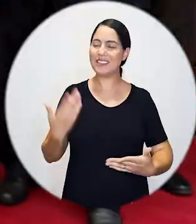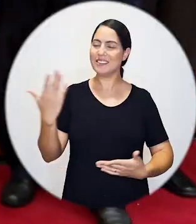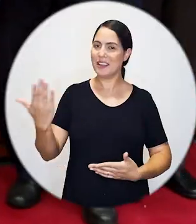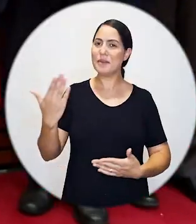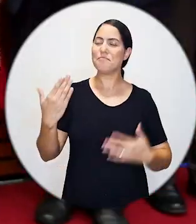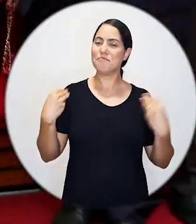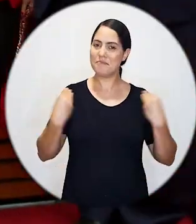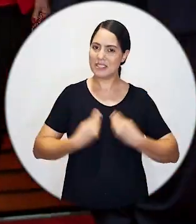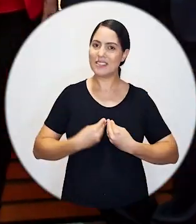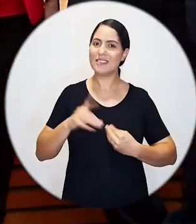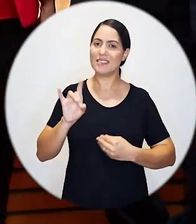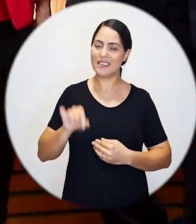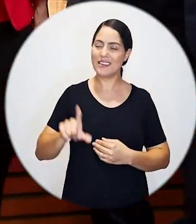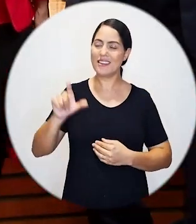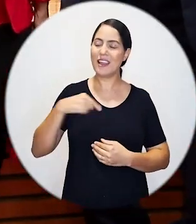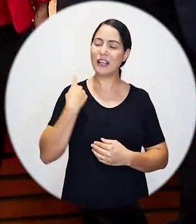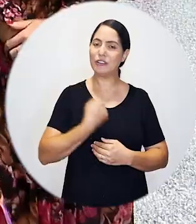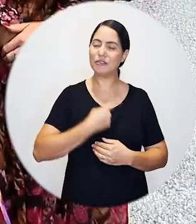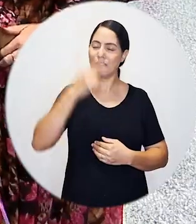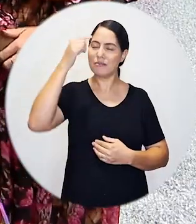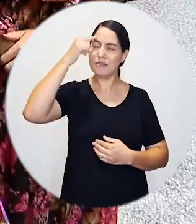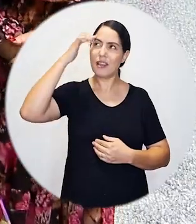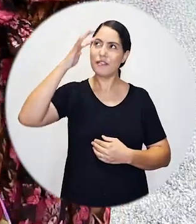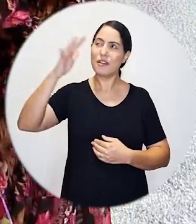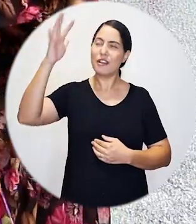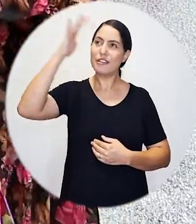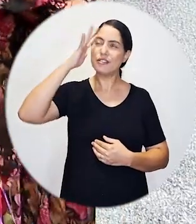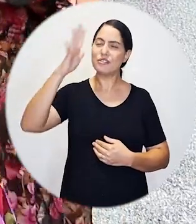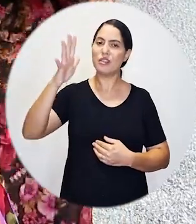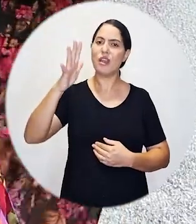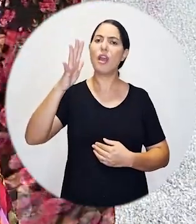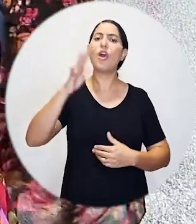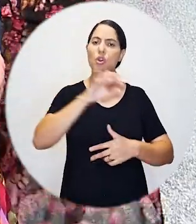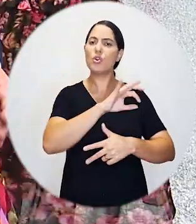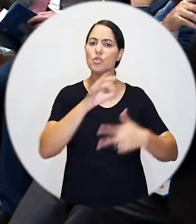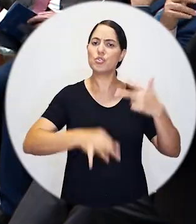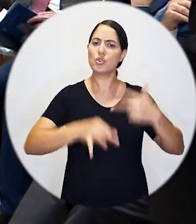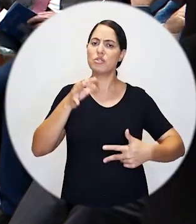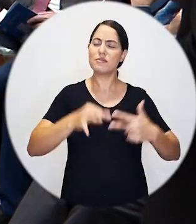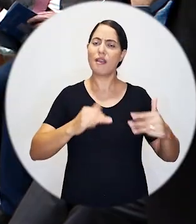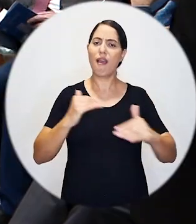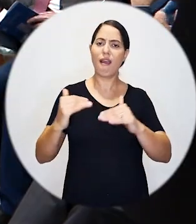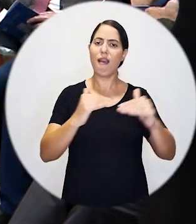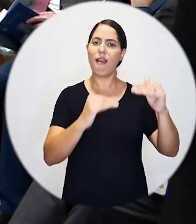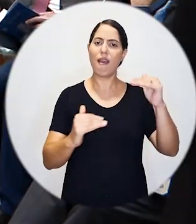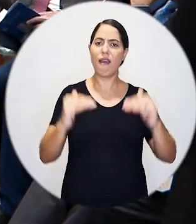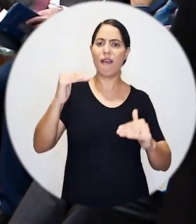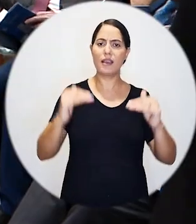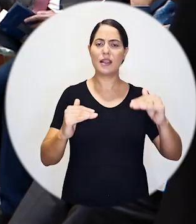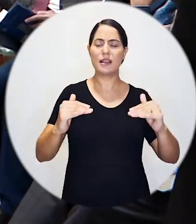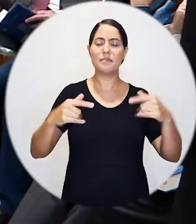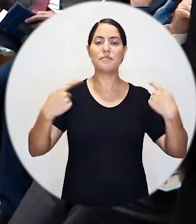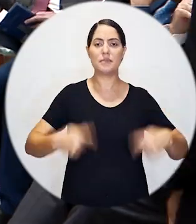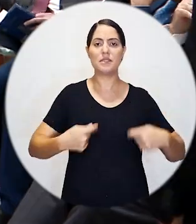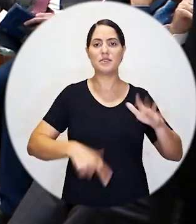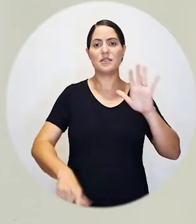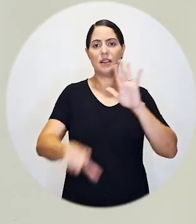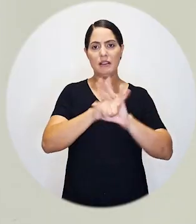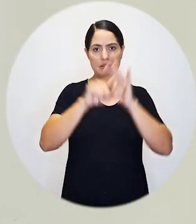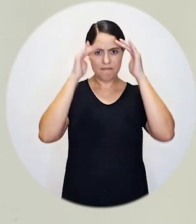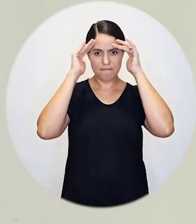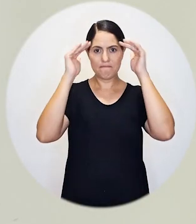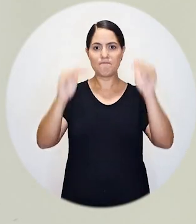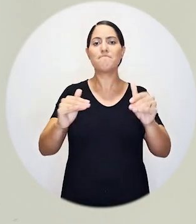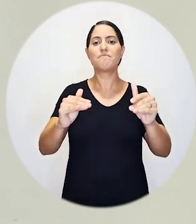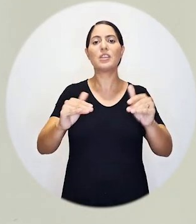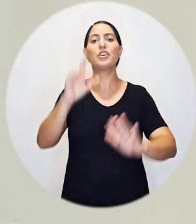Daniela, nos convidam a refletir sobre a necessidade de garantir que o sistema de justiça seja capaz de equilibrar de maneira efetiva a aplicação